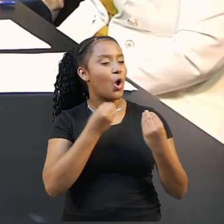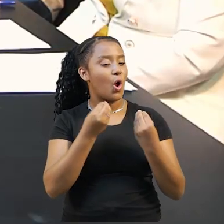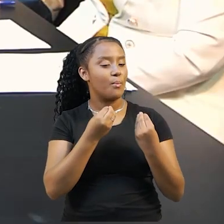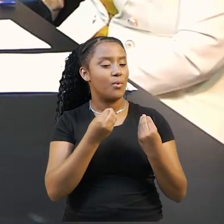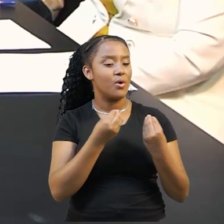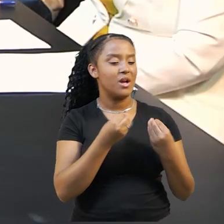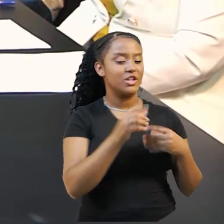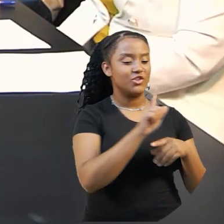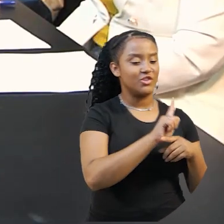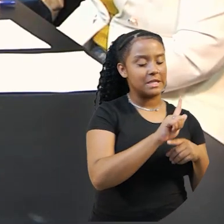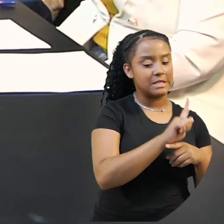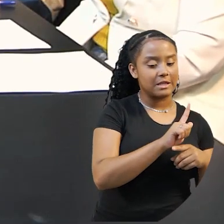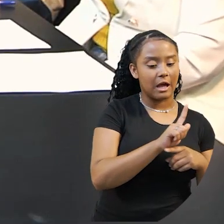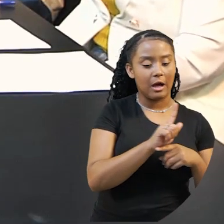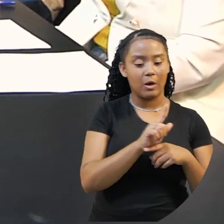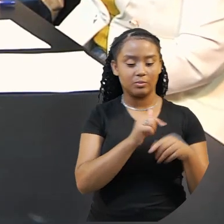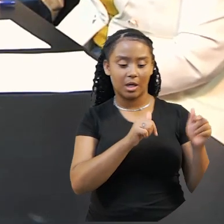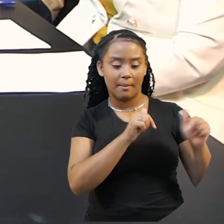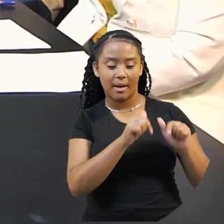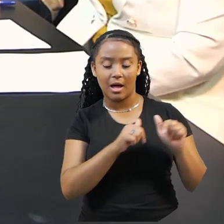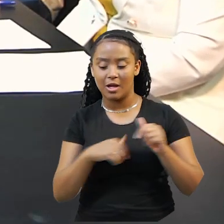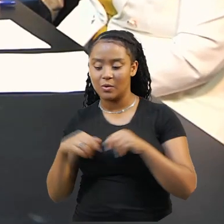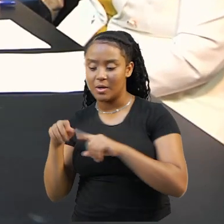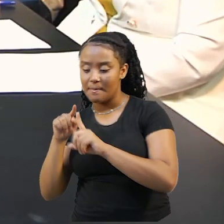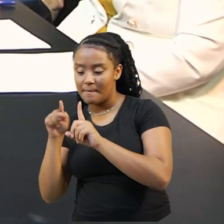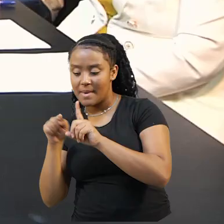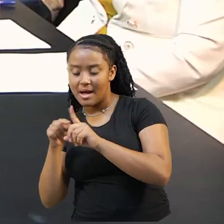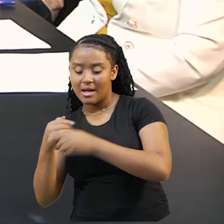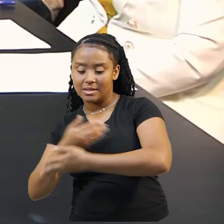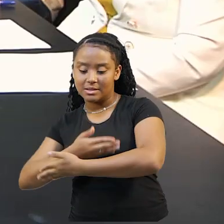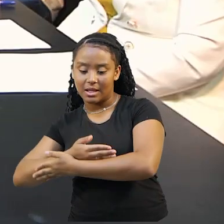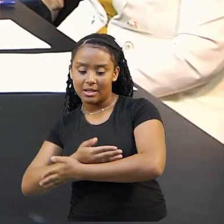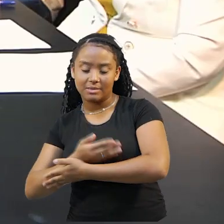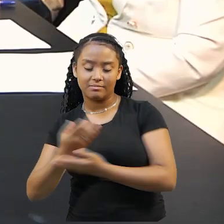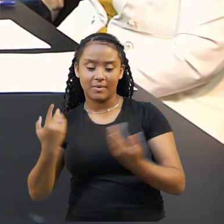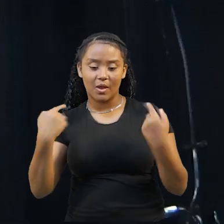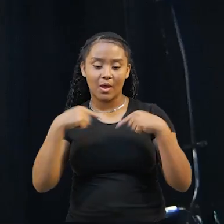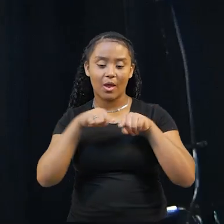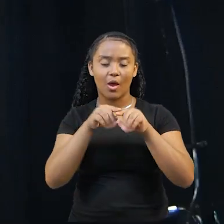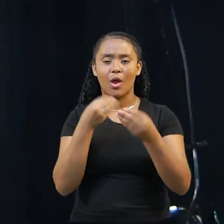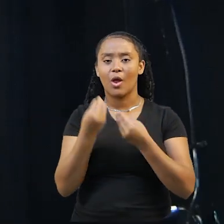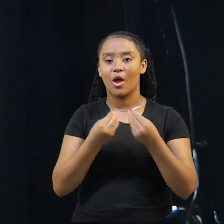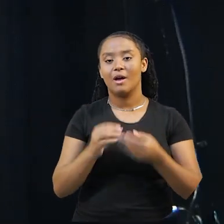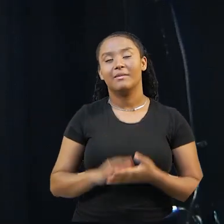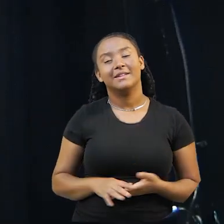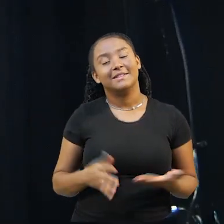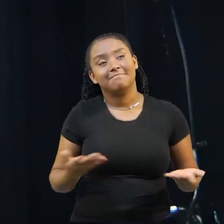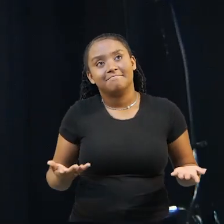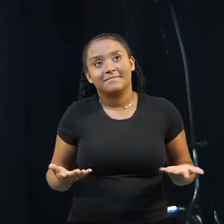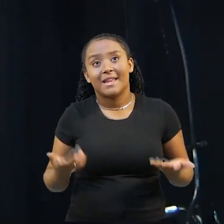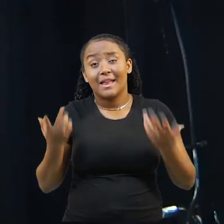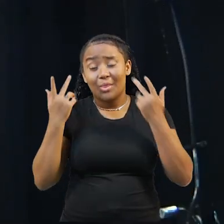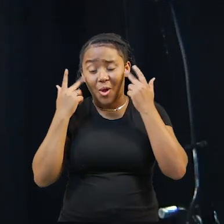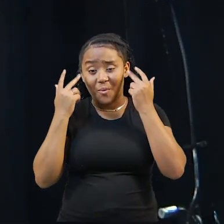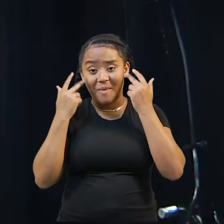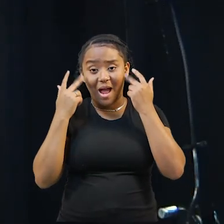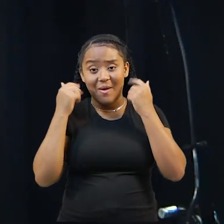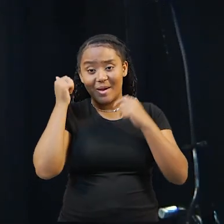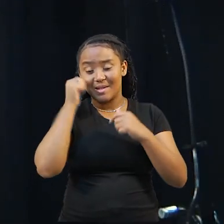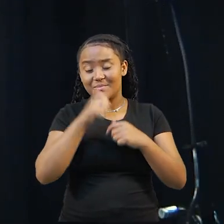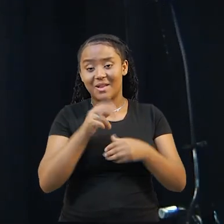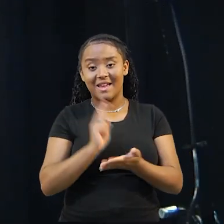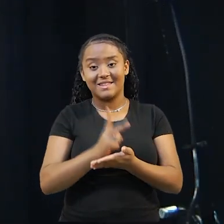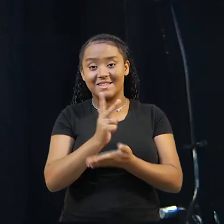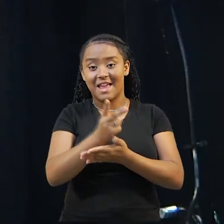concilia maternidade com o cargo de gestão? É isso, é o que as mulheres fazem isso, né? Há muitos anos